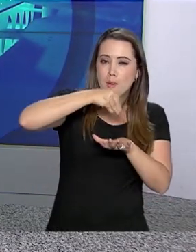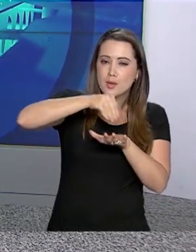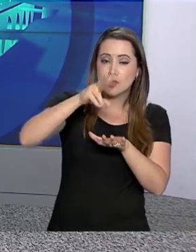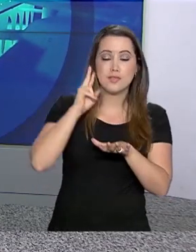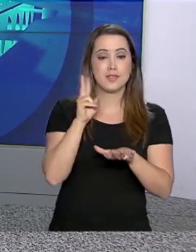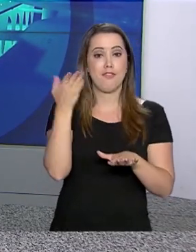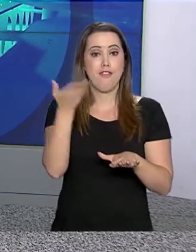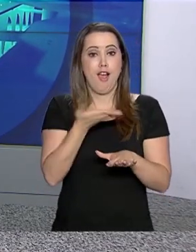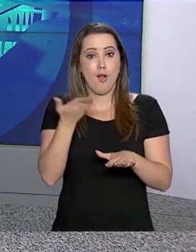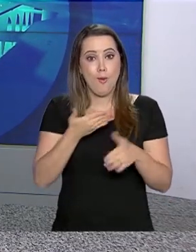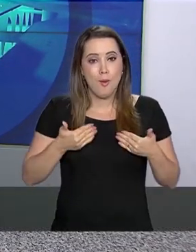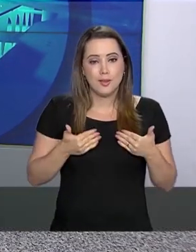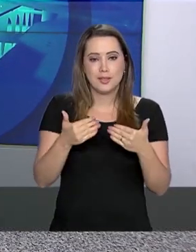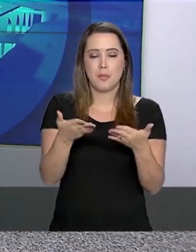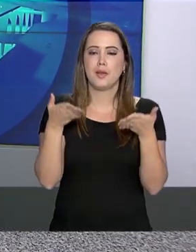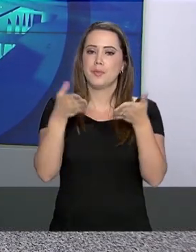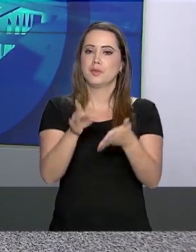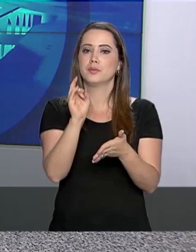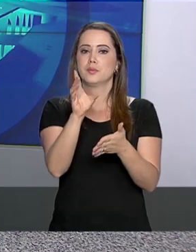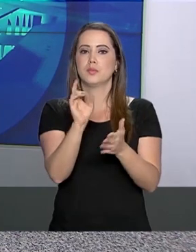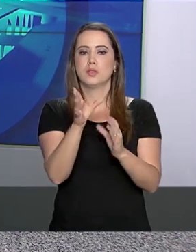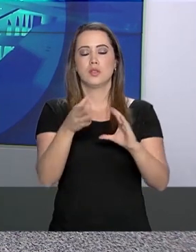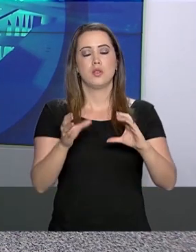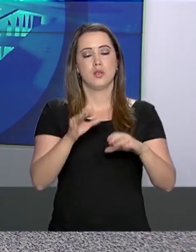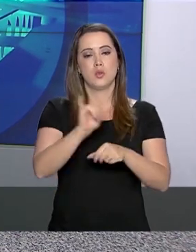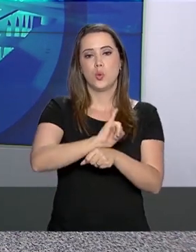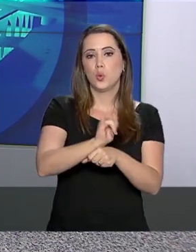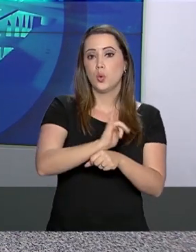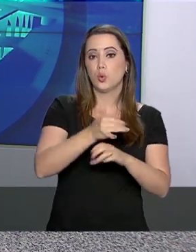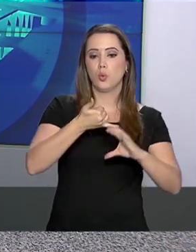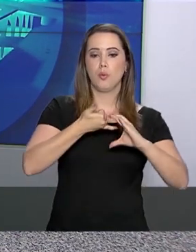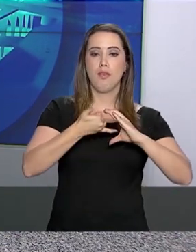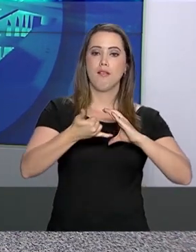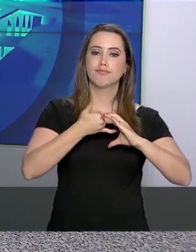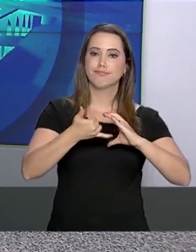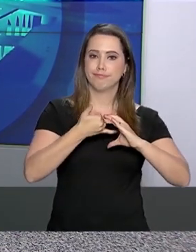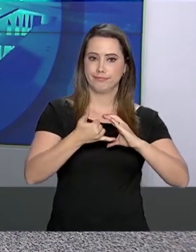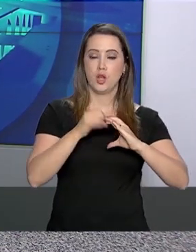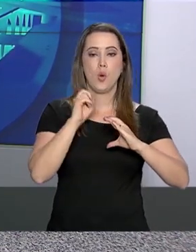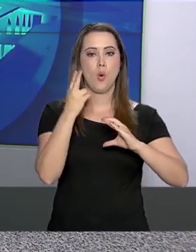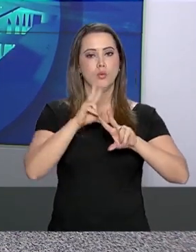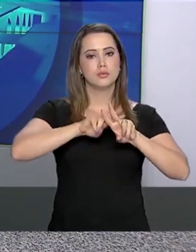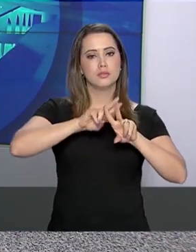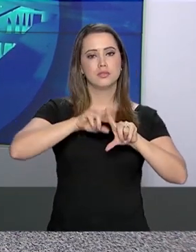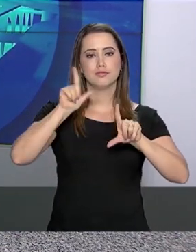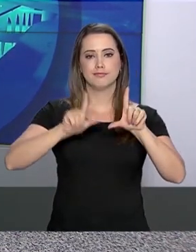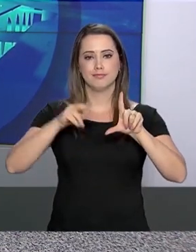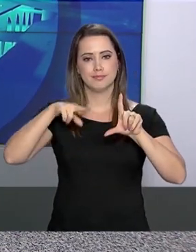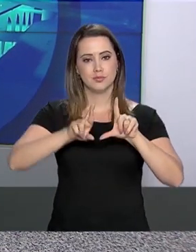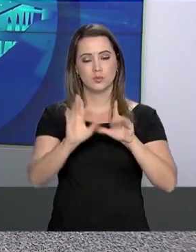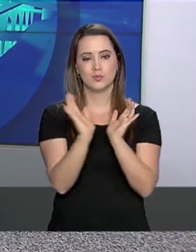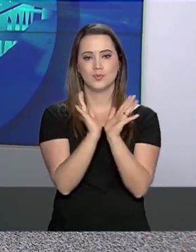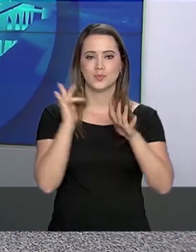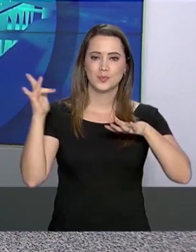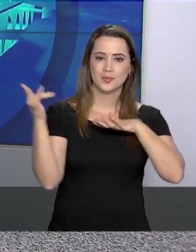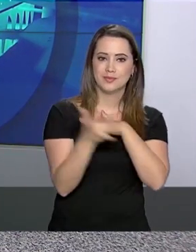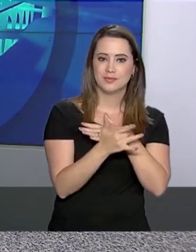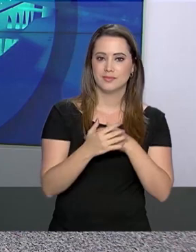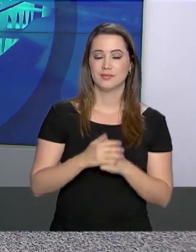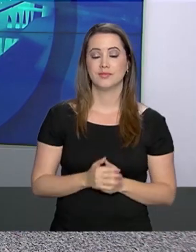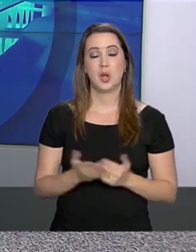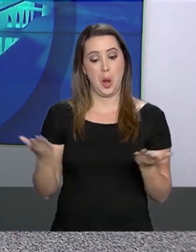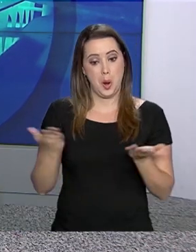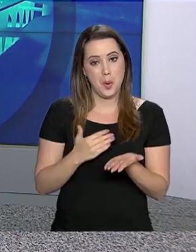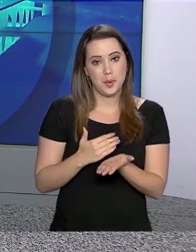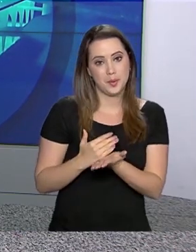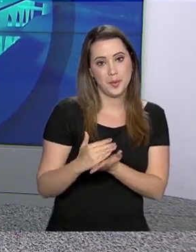você acompanha agora. E para participar, basta acessar o Bate-Papo ao vivo no YouTube ou usar a hashtag TVNBR nas redes sociais.